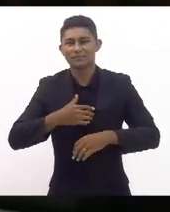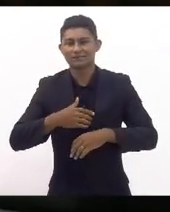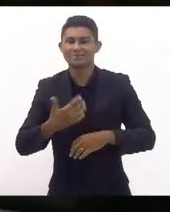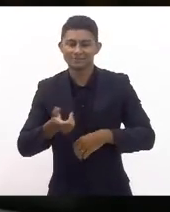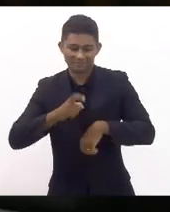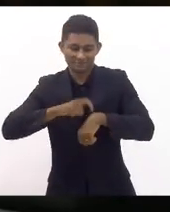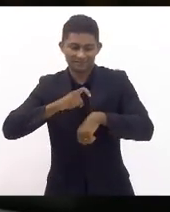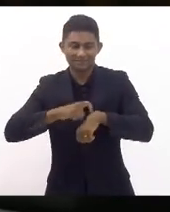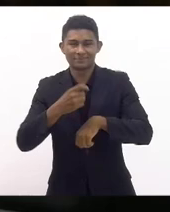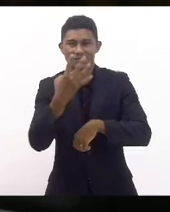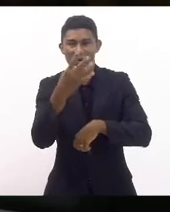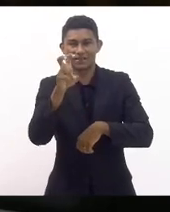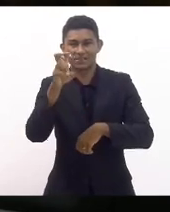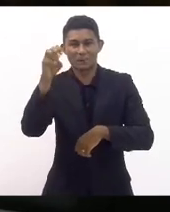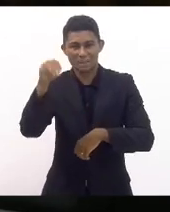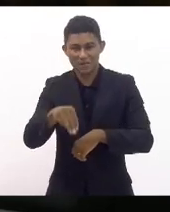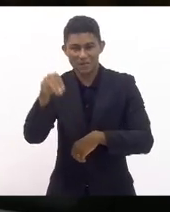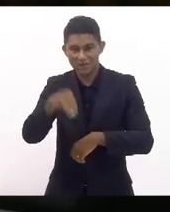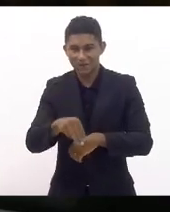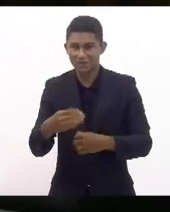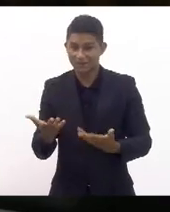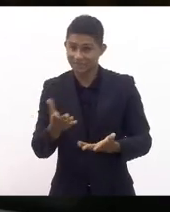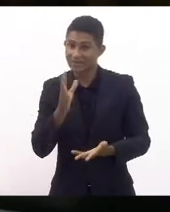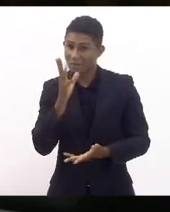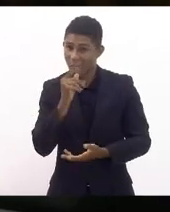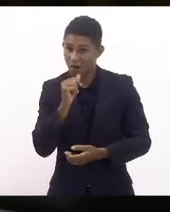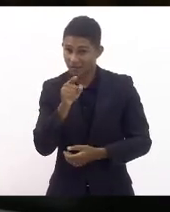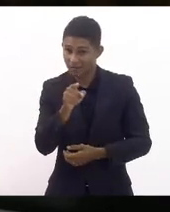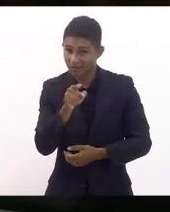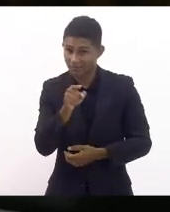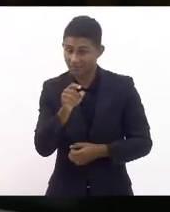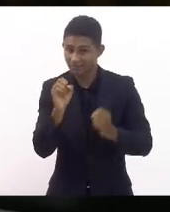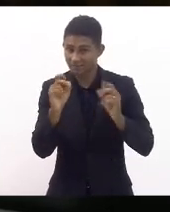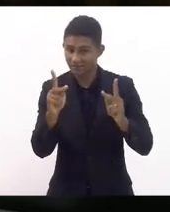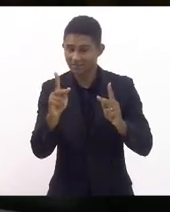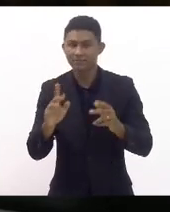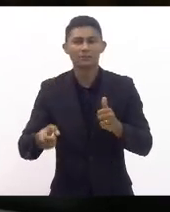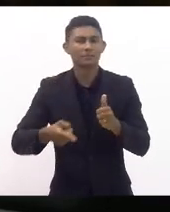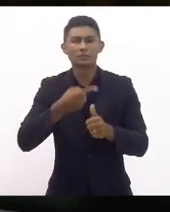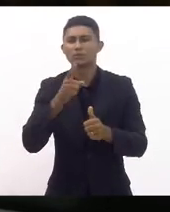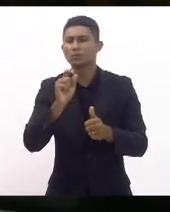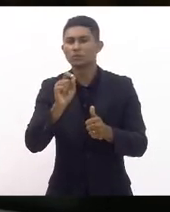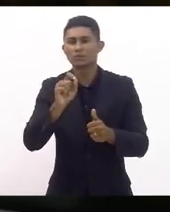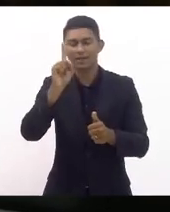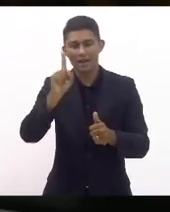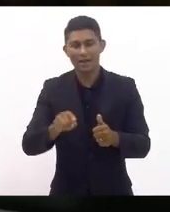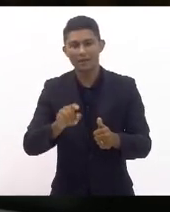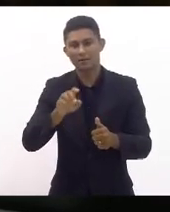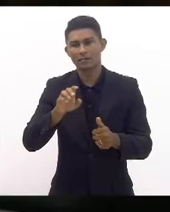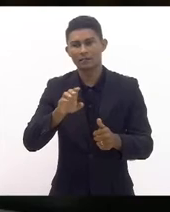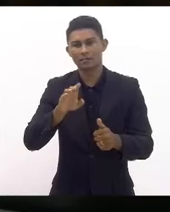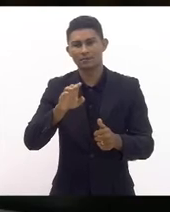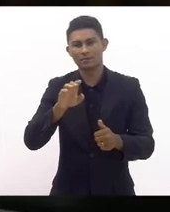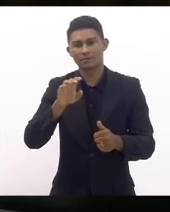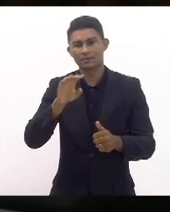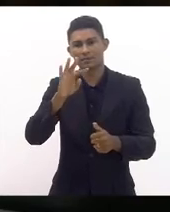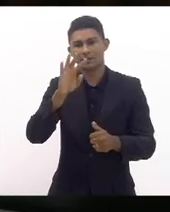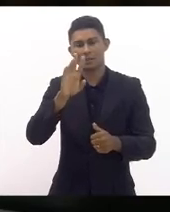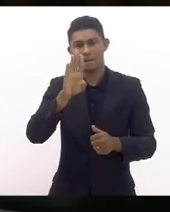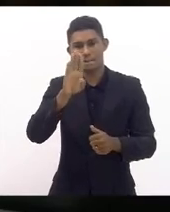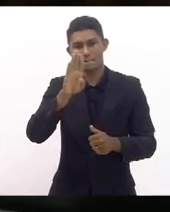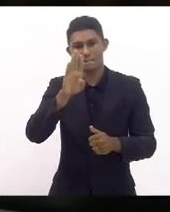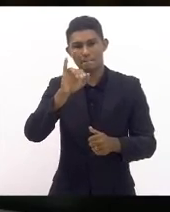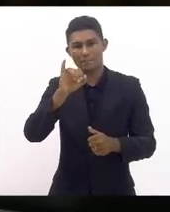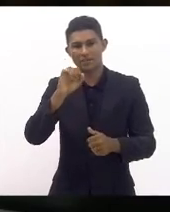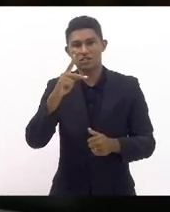minutos. Ninguém tem pressa, né? Então, eu queria começar cumprimentando o Bispo Teodori, que é Bispo da